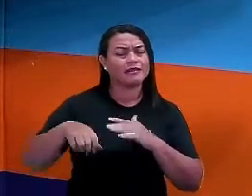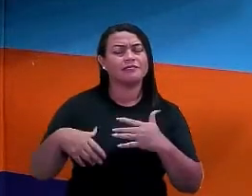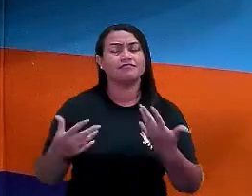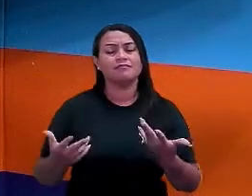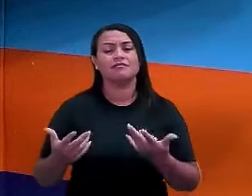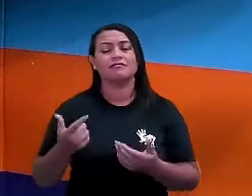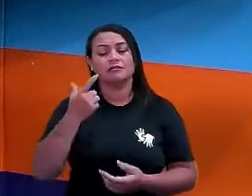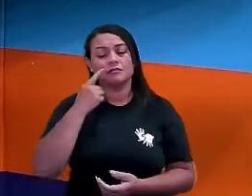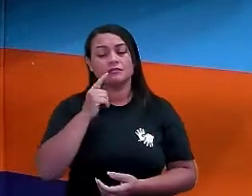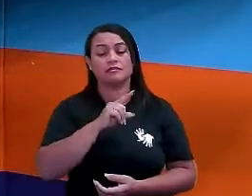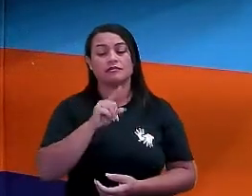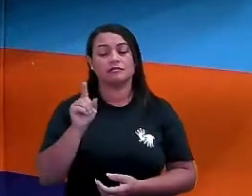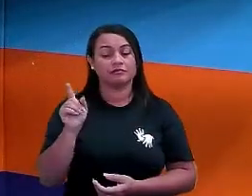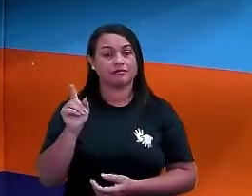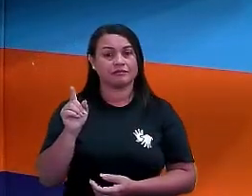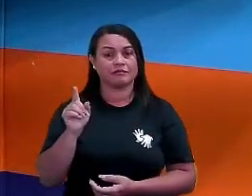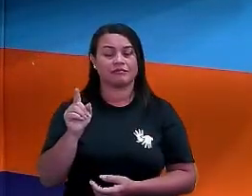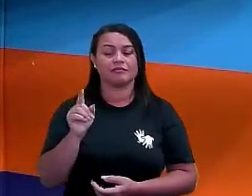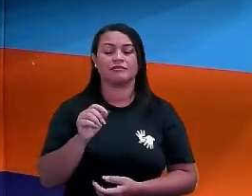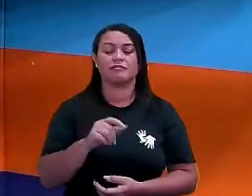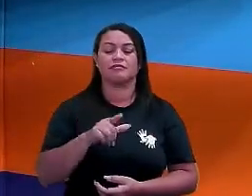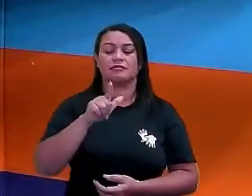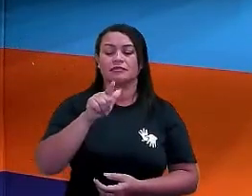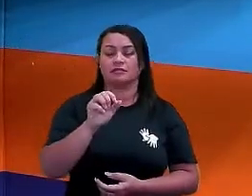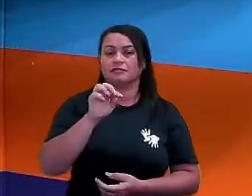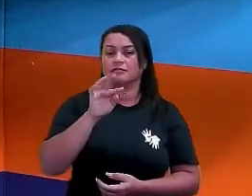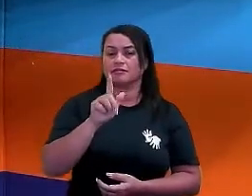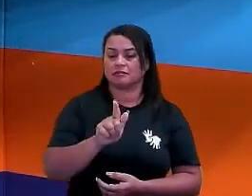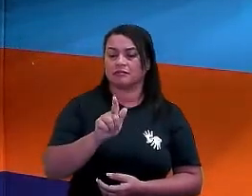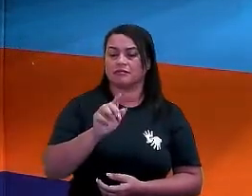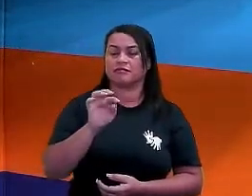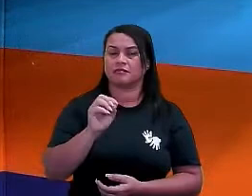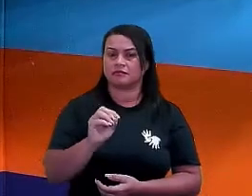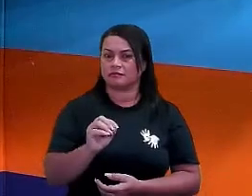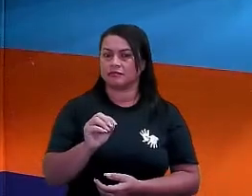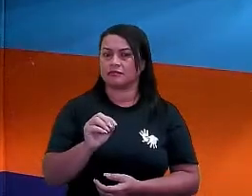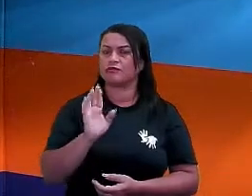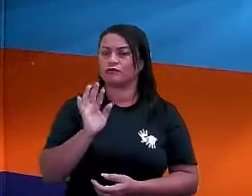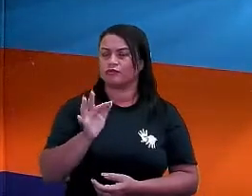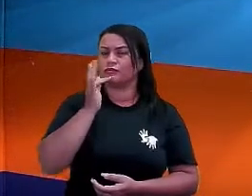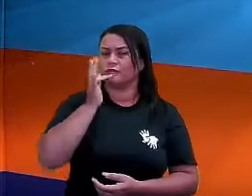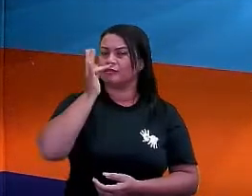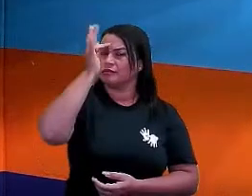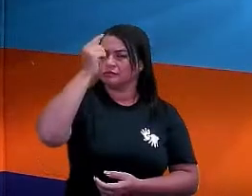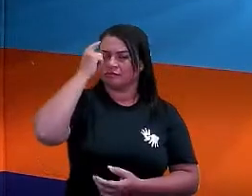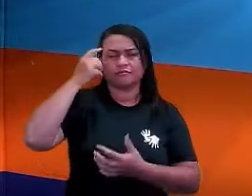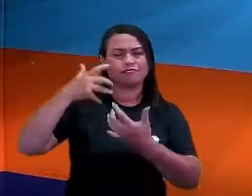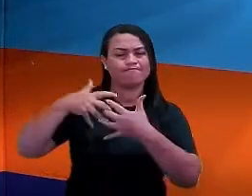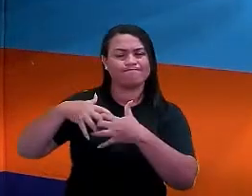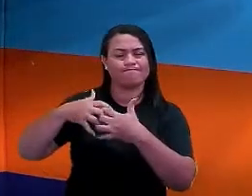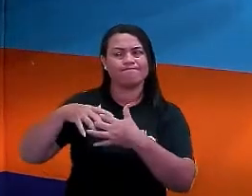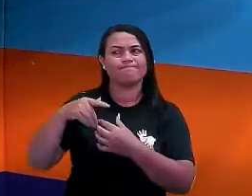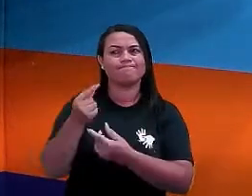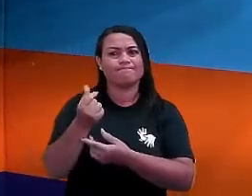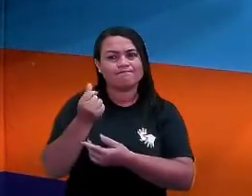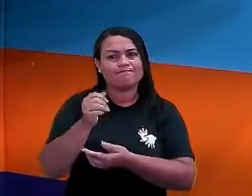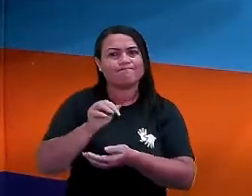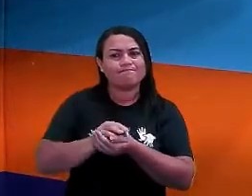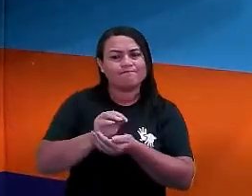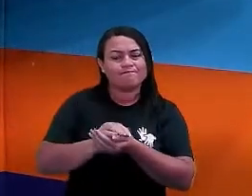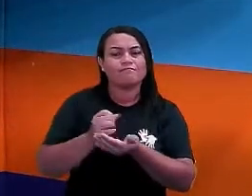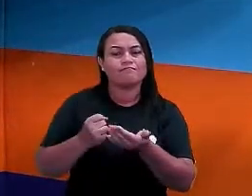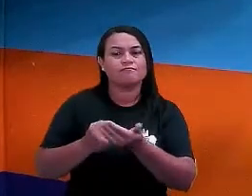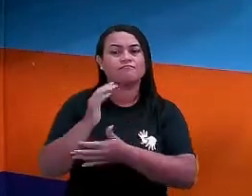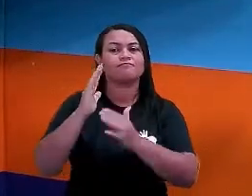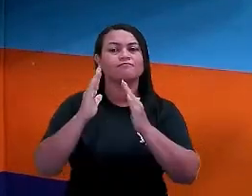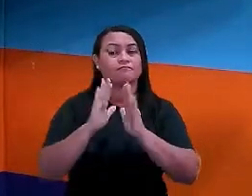going to, com certeza é um futuro planejado, que ela já está com o dinheiro de comprar a casa. Ela ainda está procurando a casa,